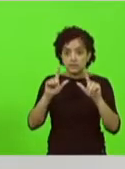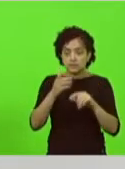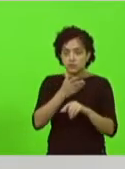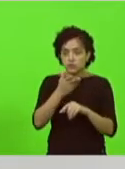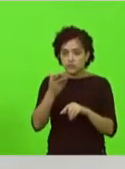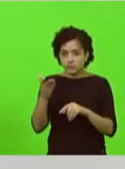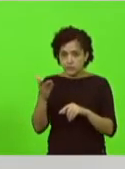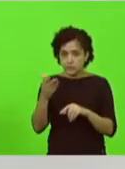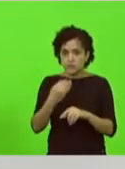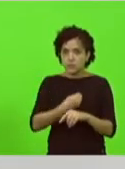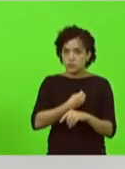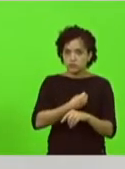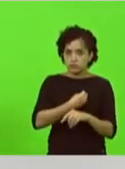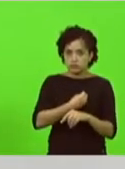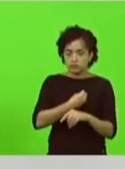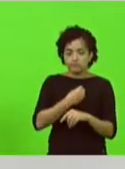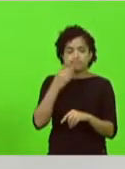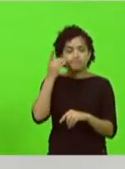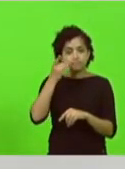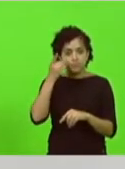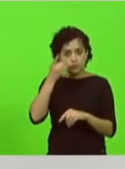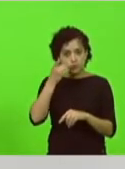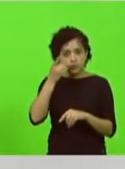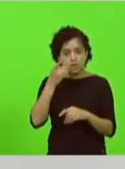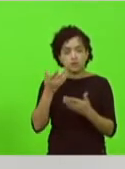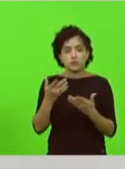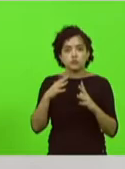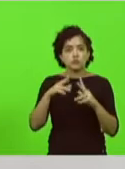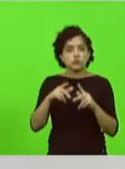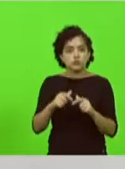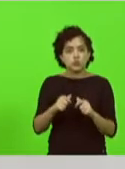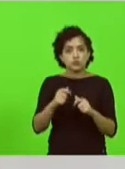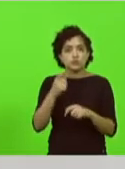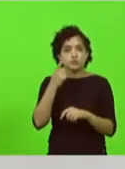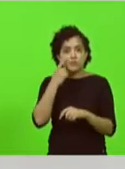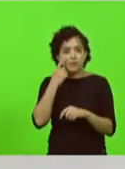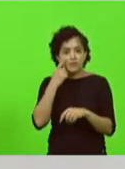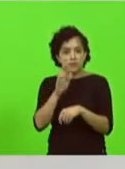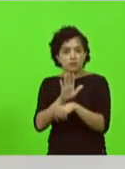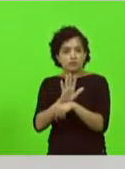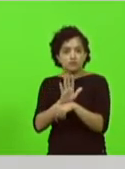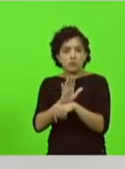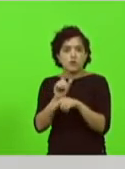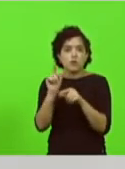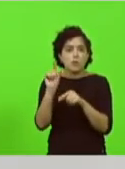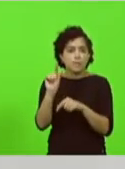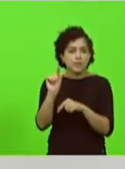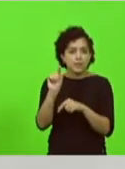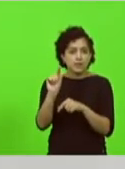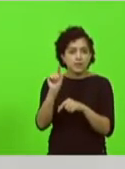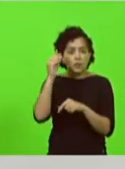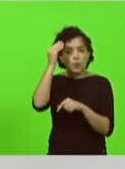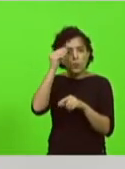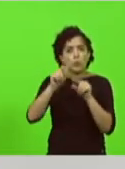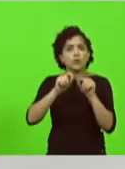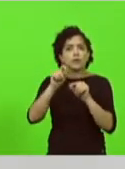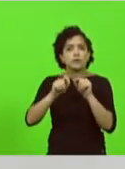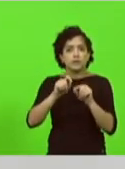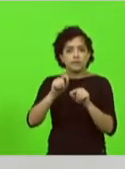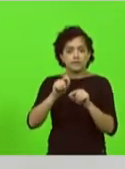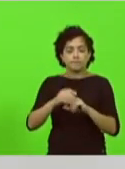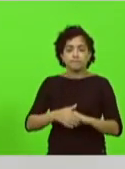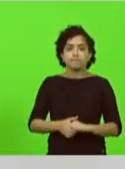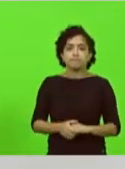encontram nessa casa, daqueles que nos acompanham pela TVAL, para assistir um pequeno vídeo do que é uma experiência social.